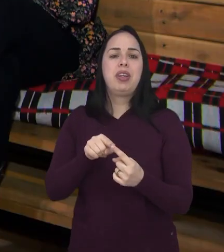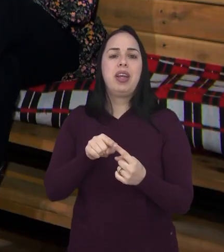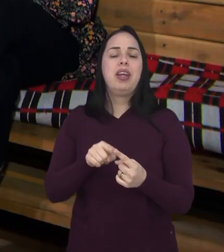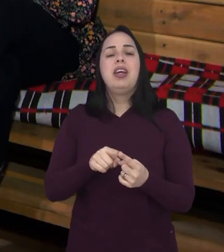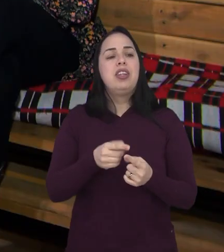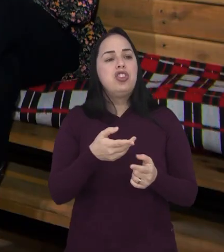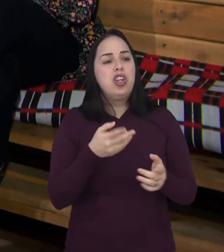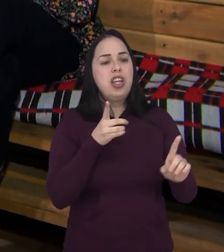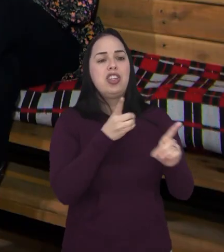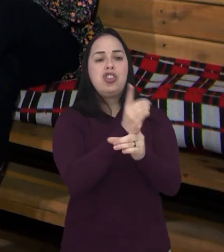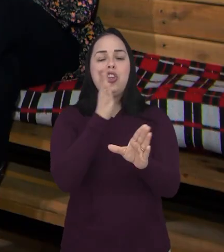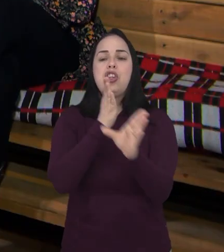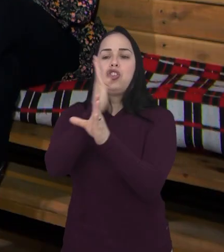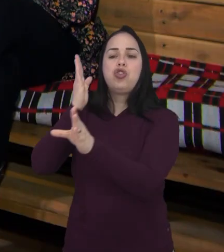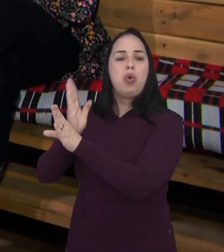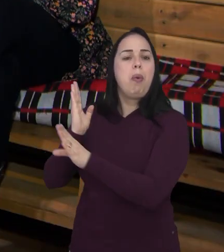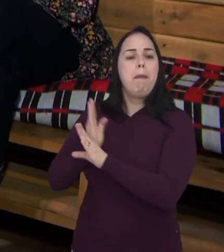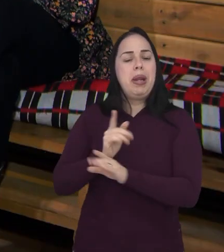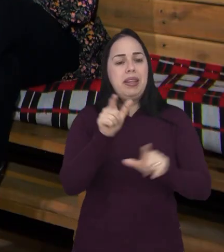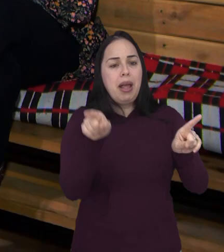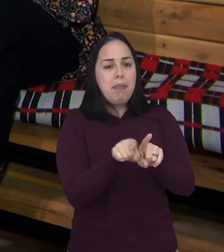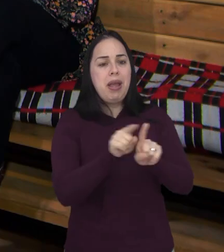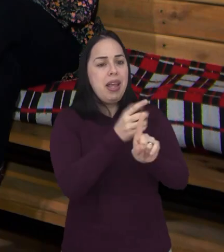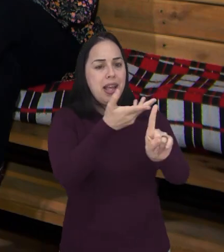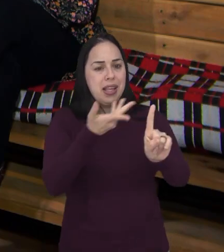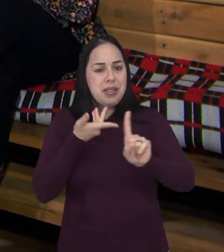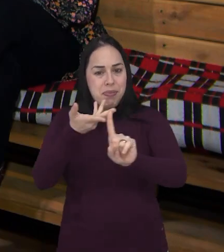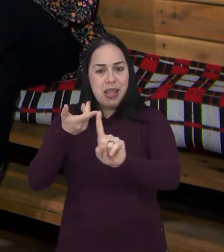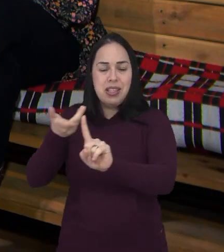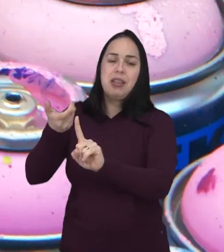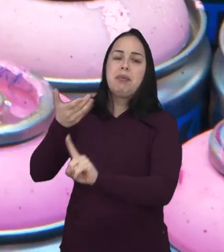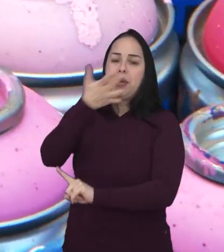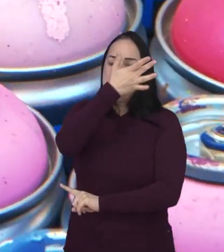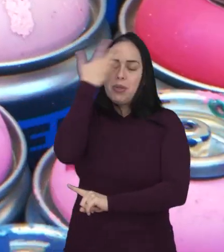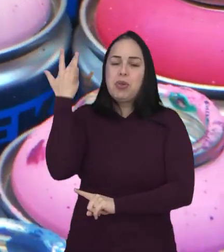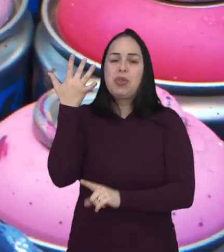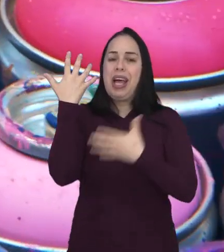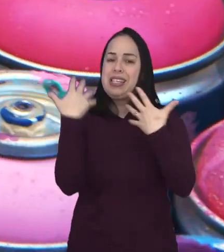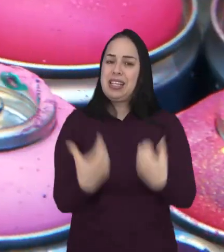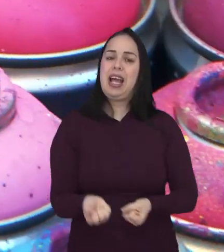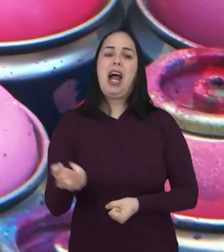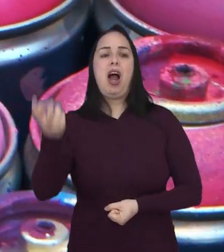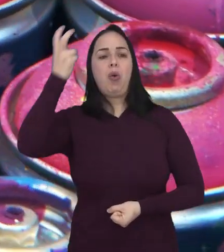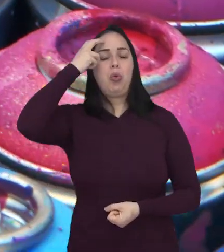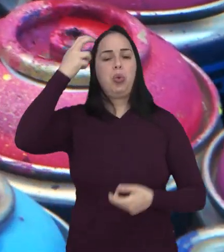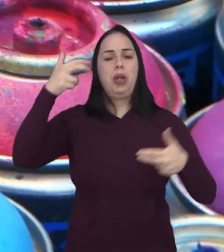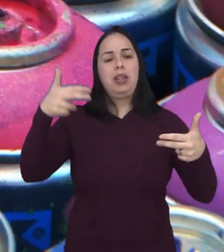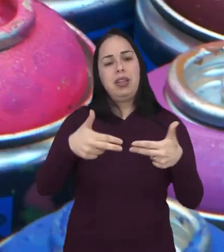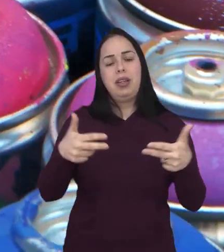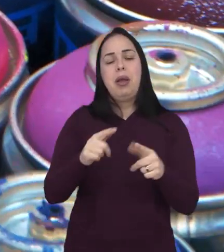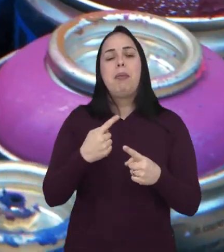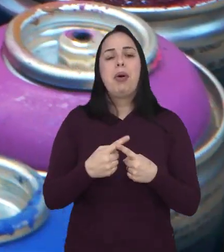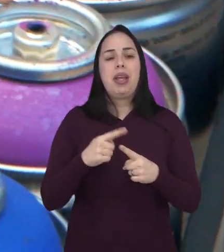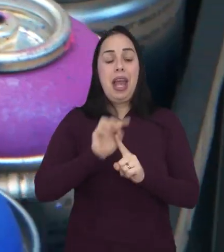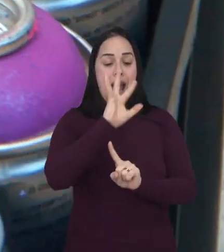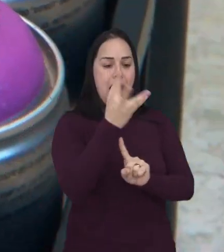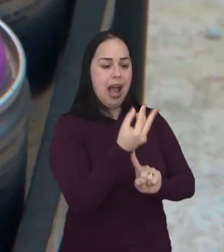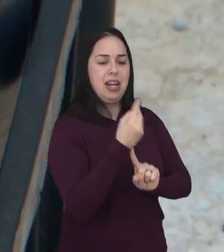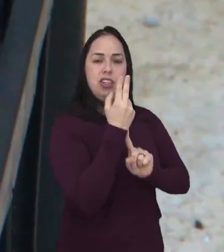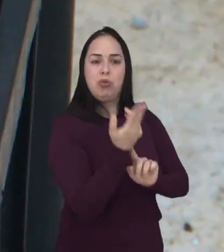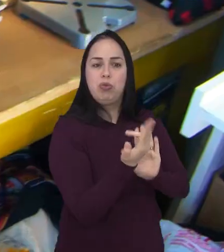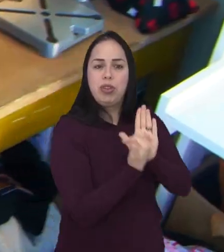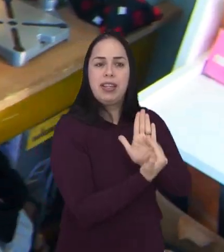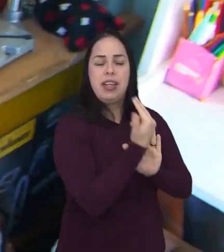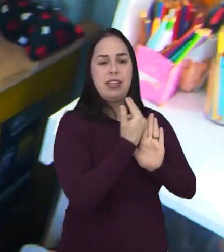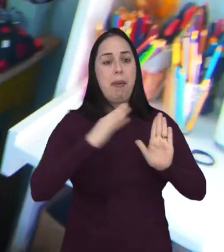novos talentos e mais adeptos à cultura, né, porque para mim foi uma arte que me resgatou assim de um